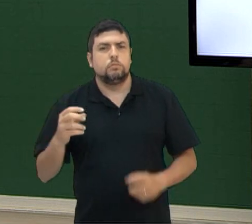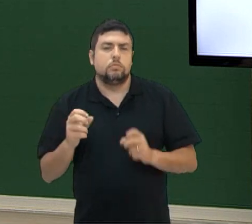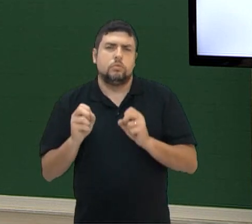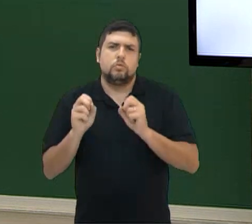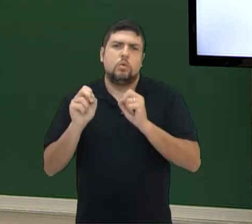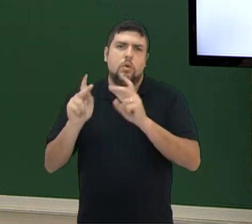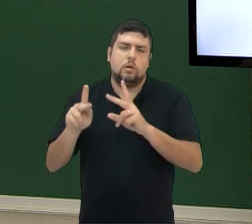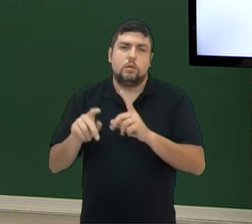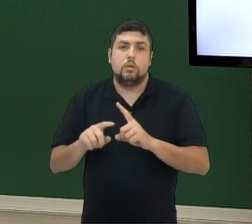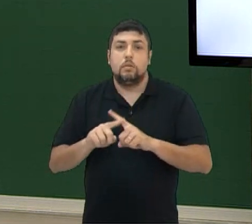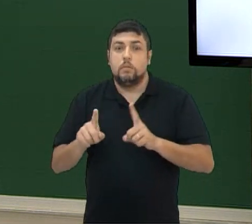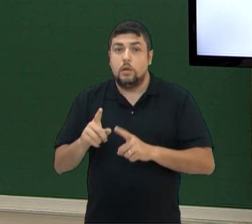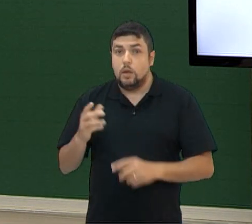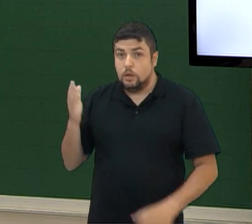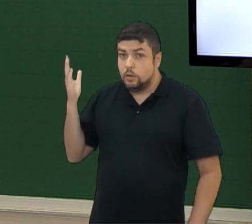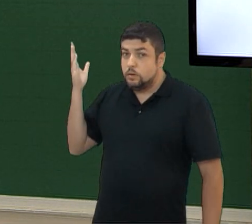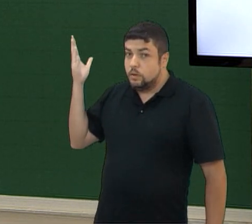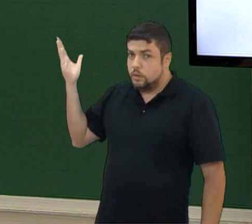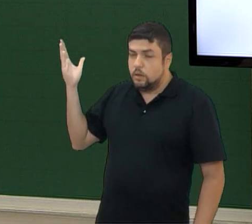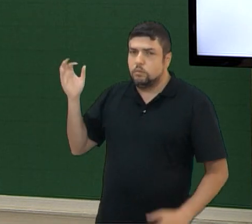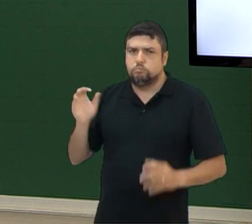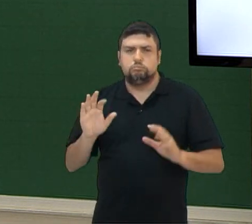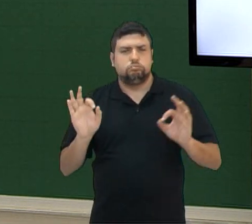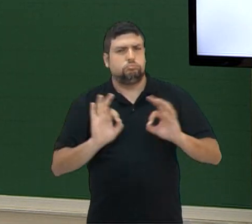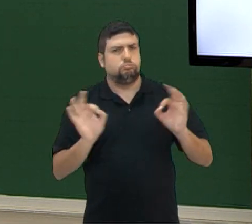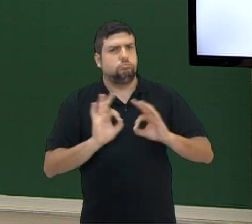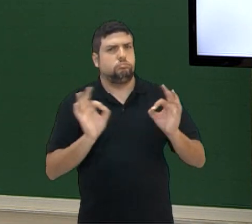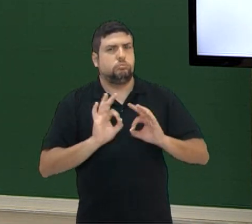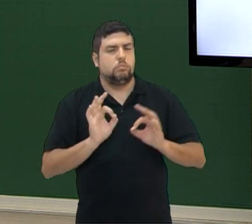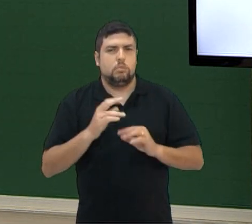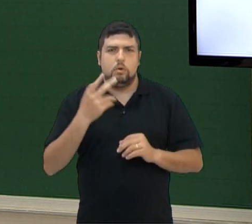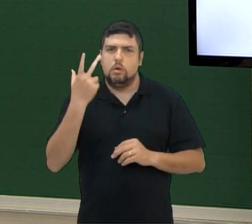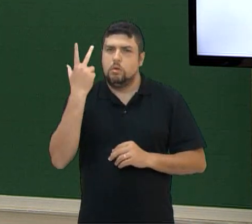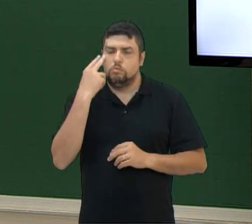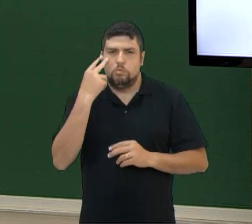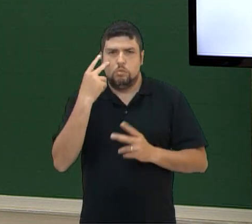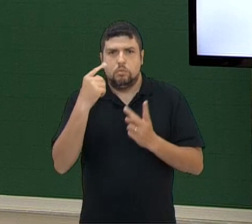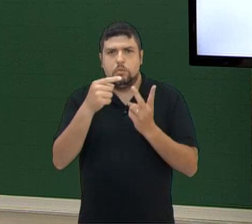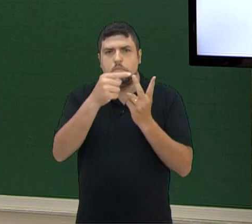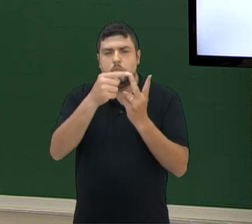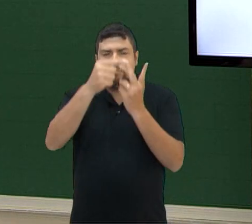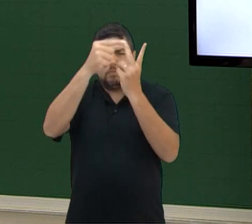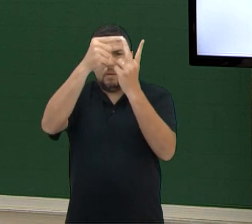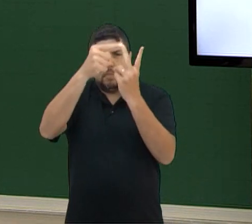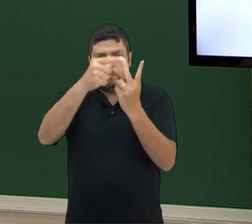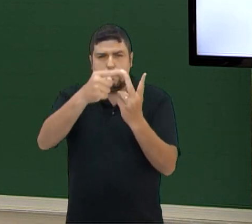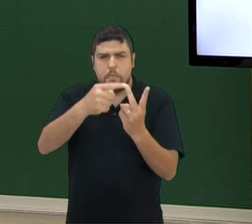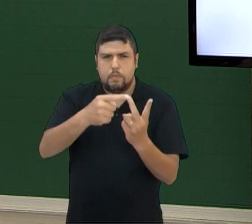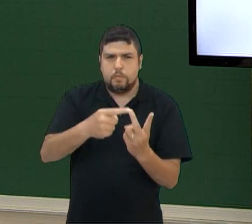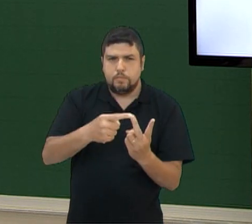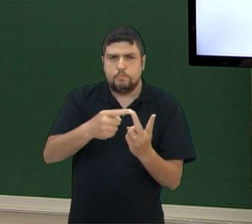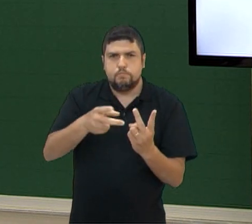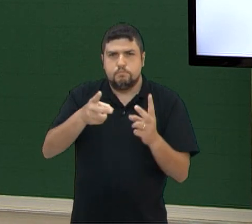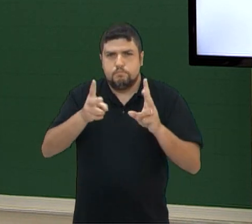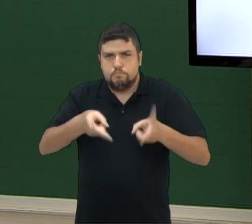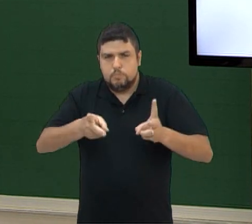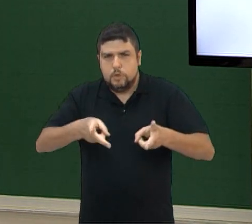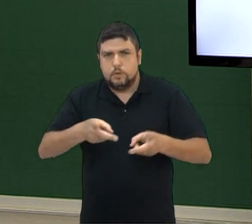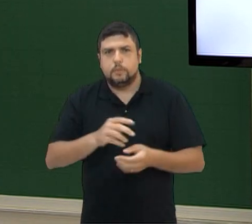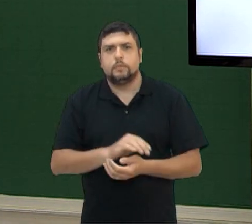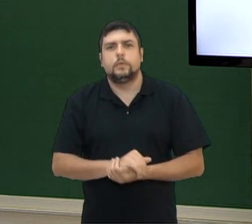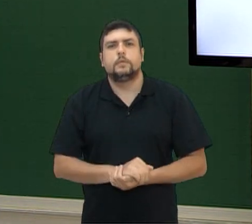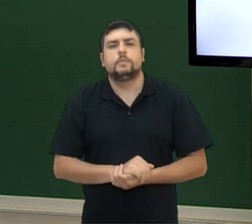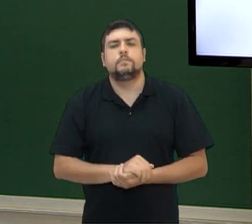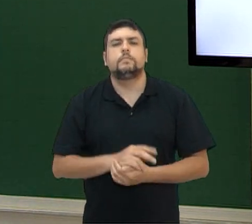fazer. Mas dessa forma aqui, não. Então, um detalhe aí sempre importante para nós estarmos relembrando.